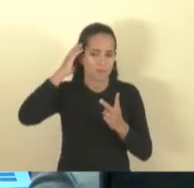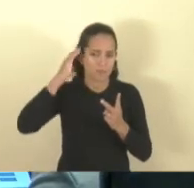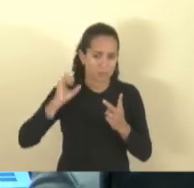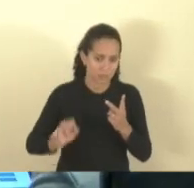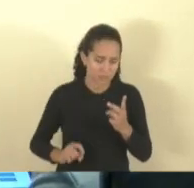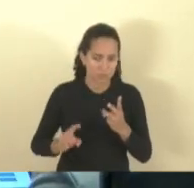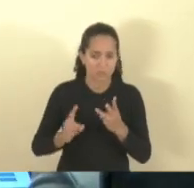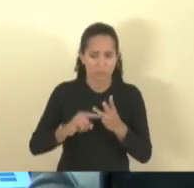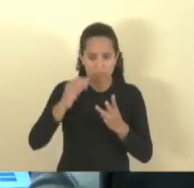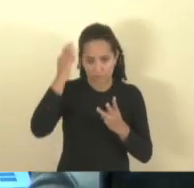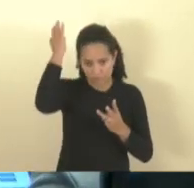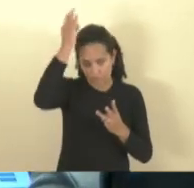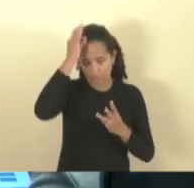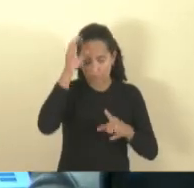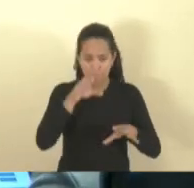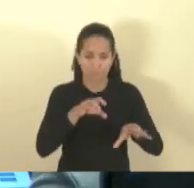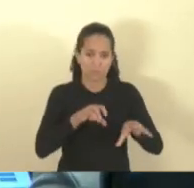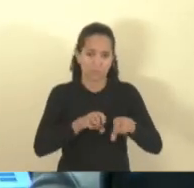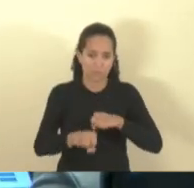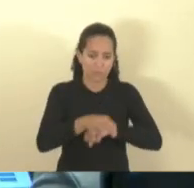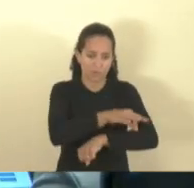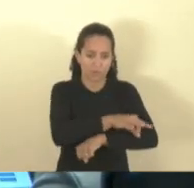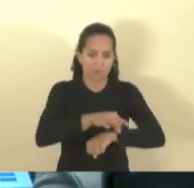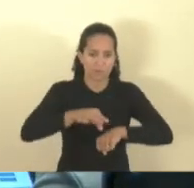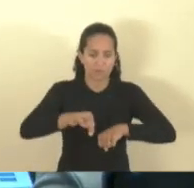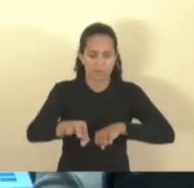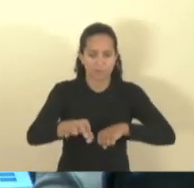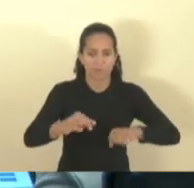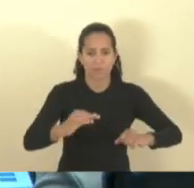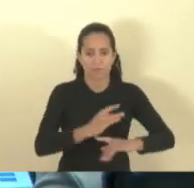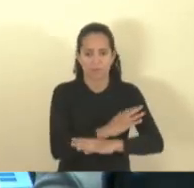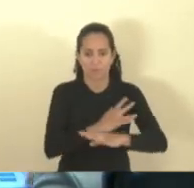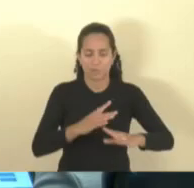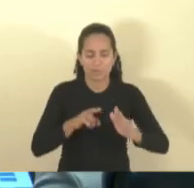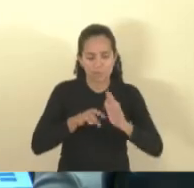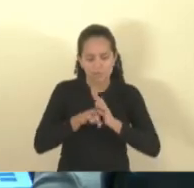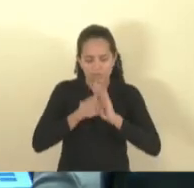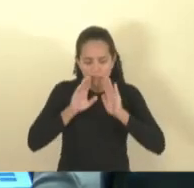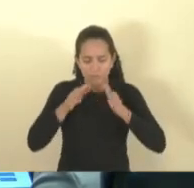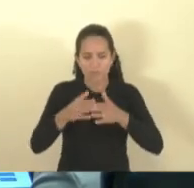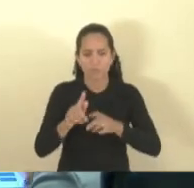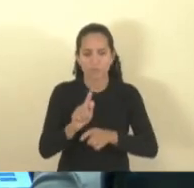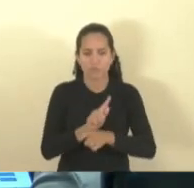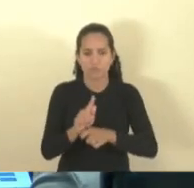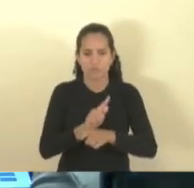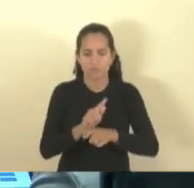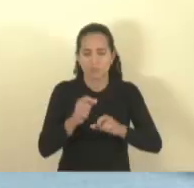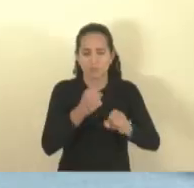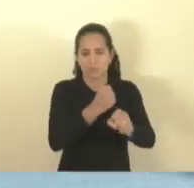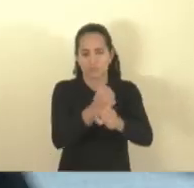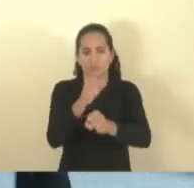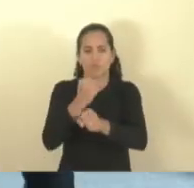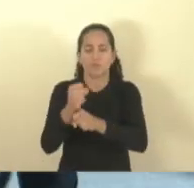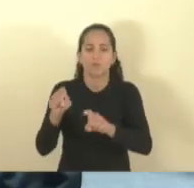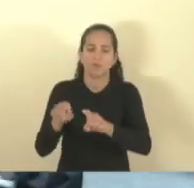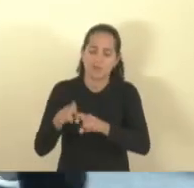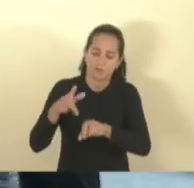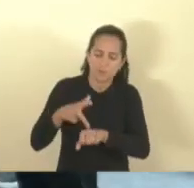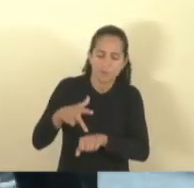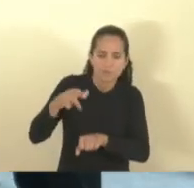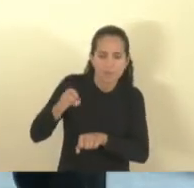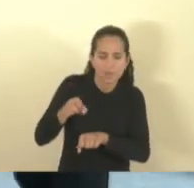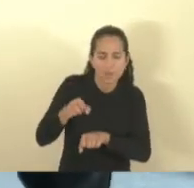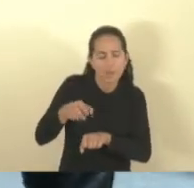Santo. Graduada em Arquitetura e Urbanismo, com especialização em Gerenciamento de Obras e especialização em